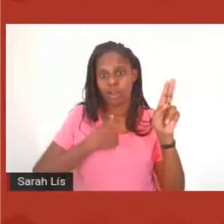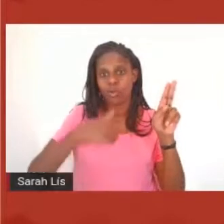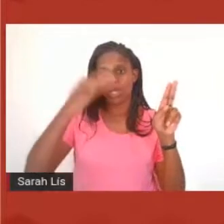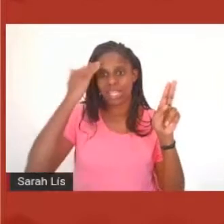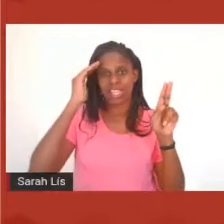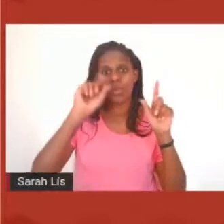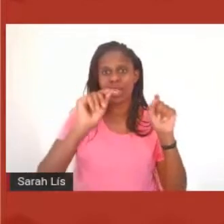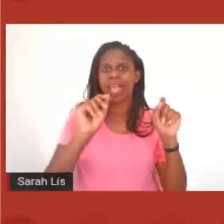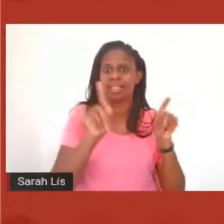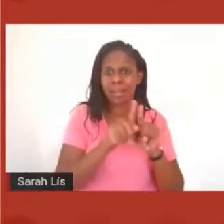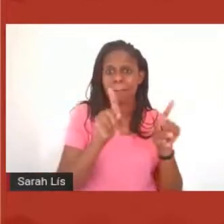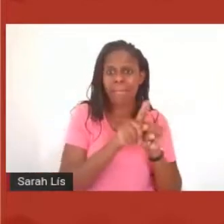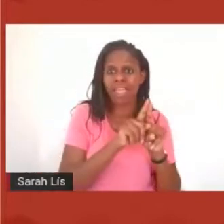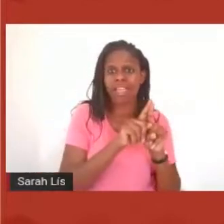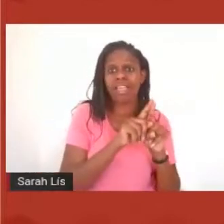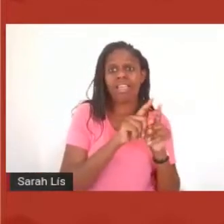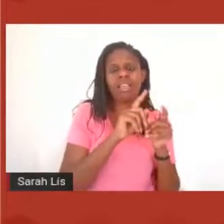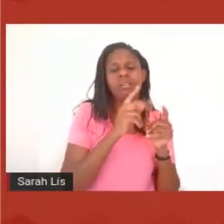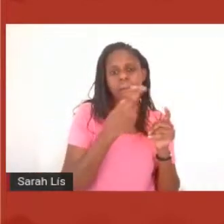é um fluido.